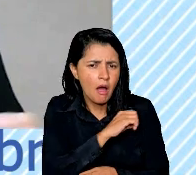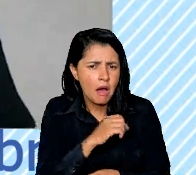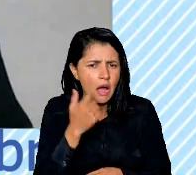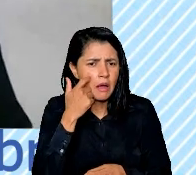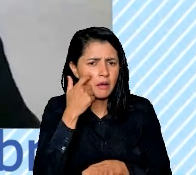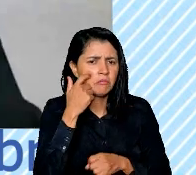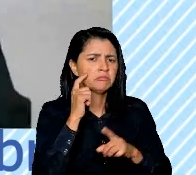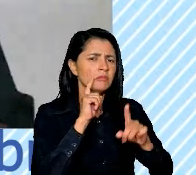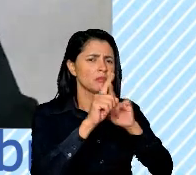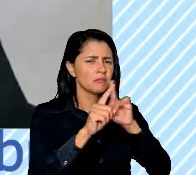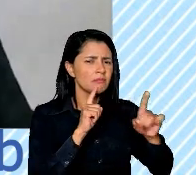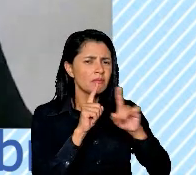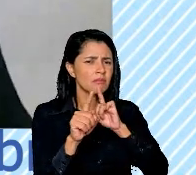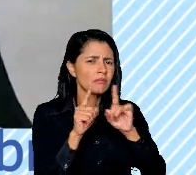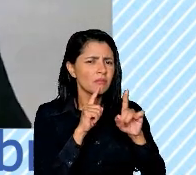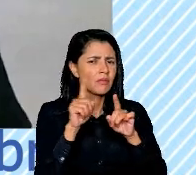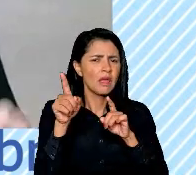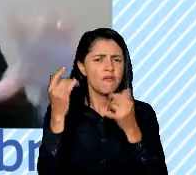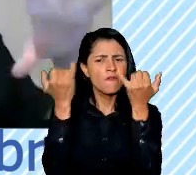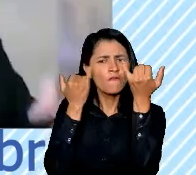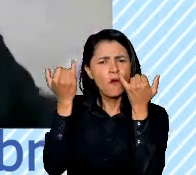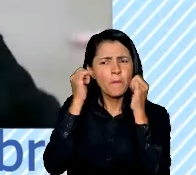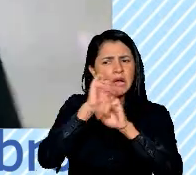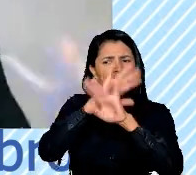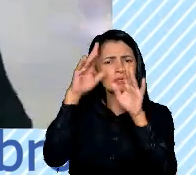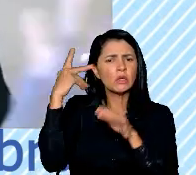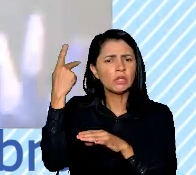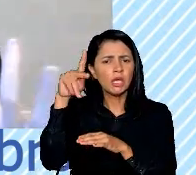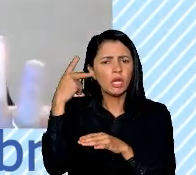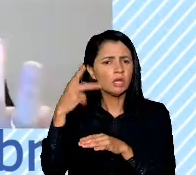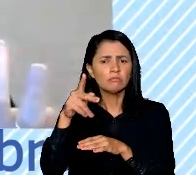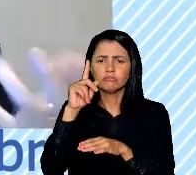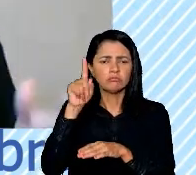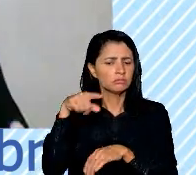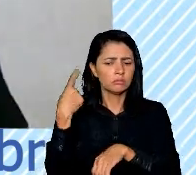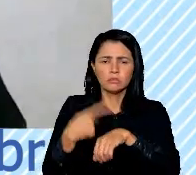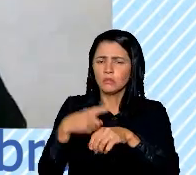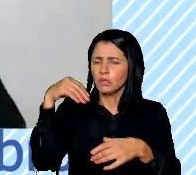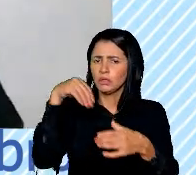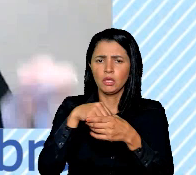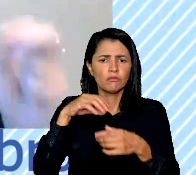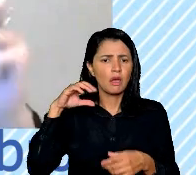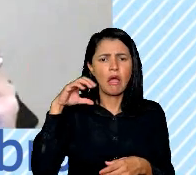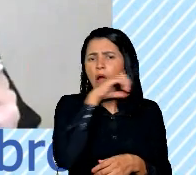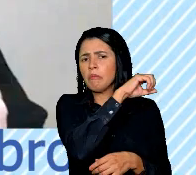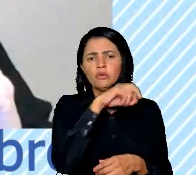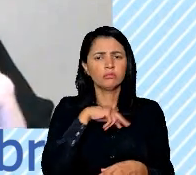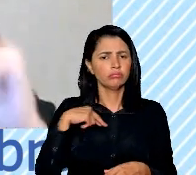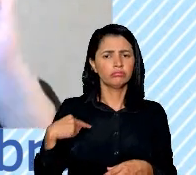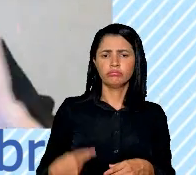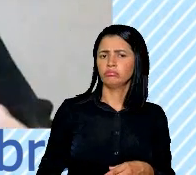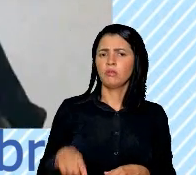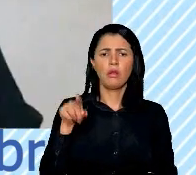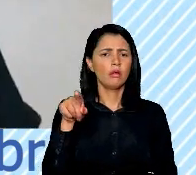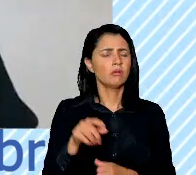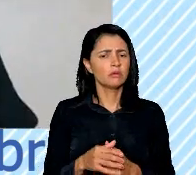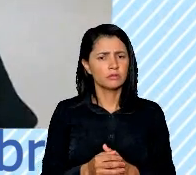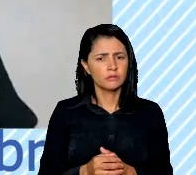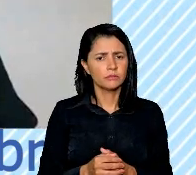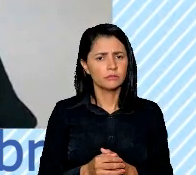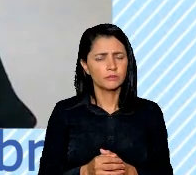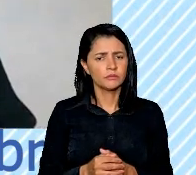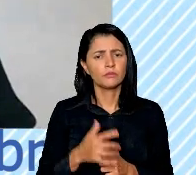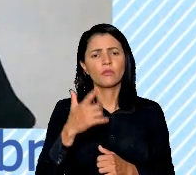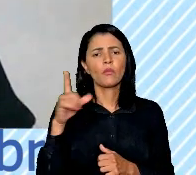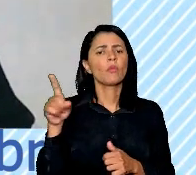da transparência das informações dos chineses, mas eles em si, dentro da China, foi tudo muito rápido. A questão que eu